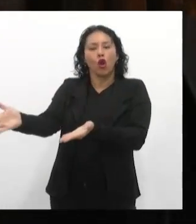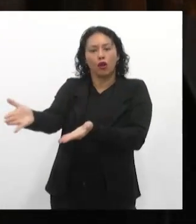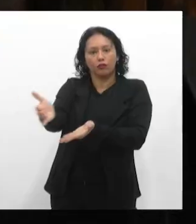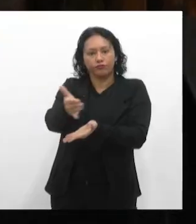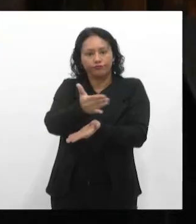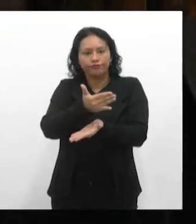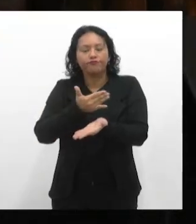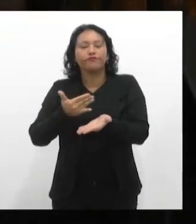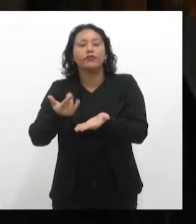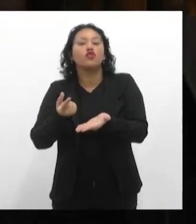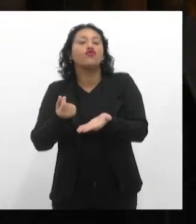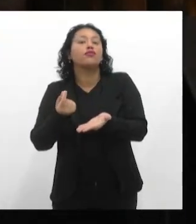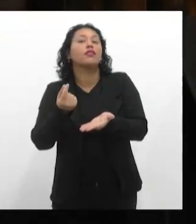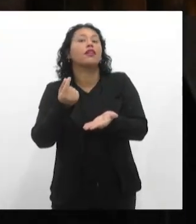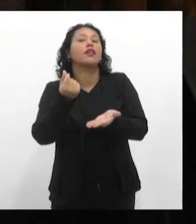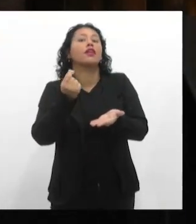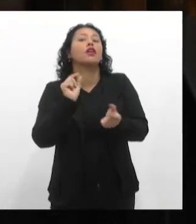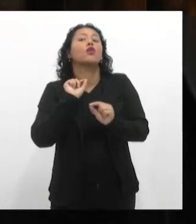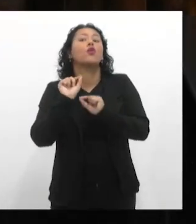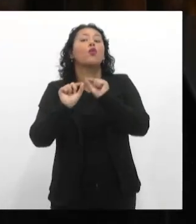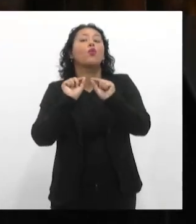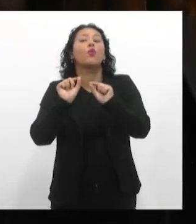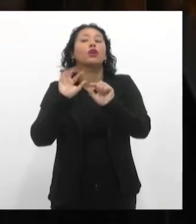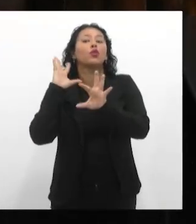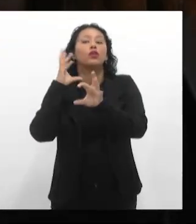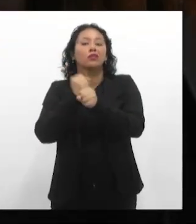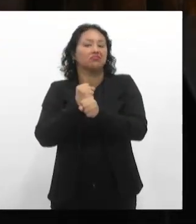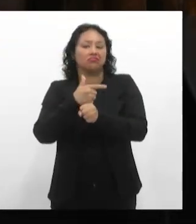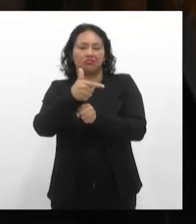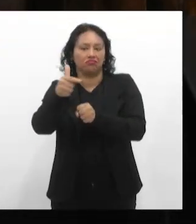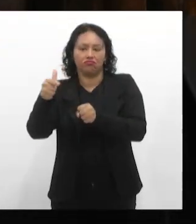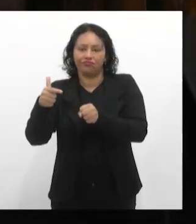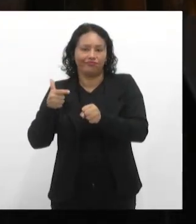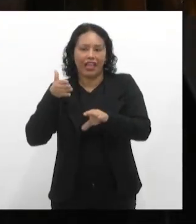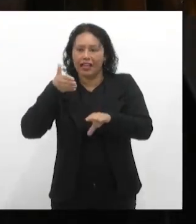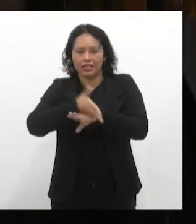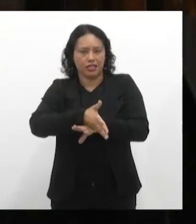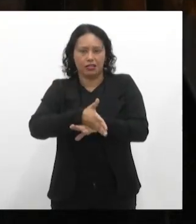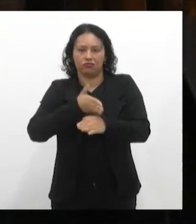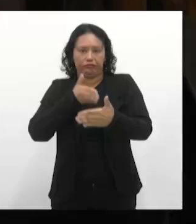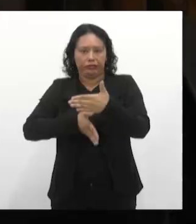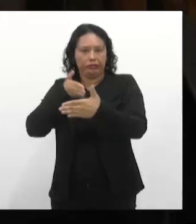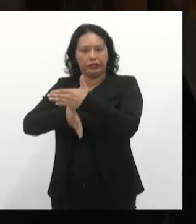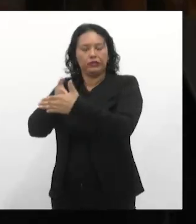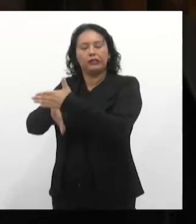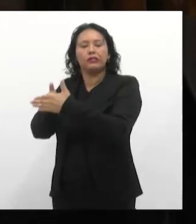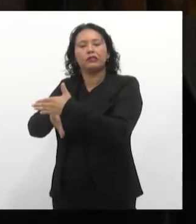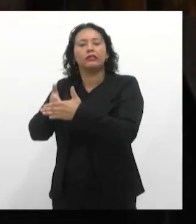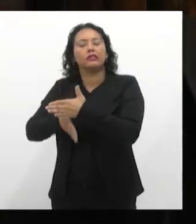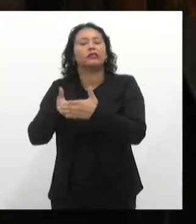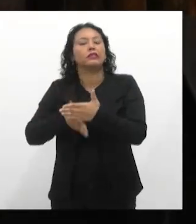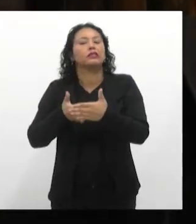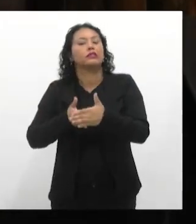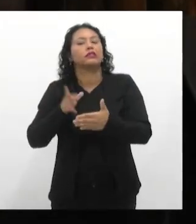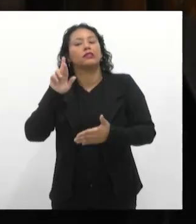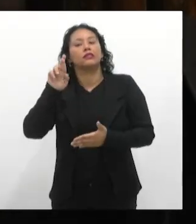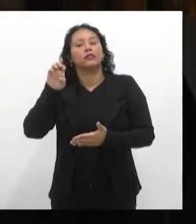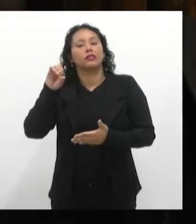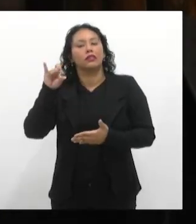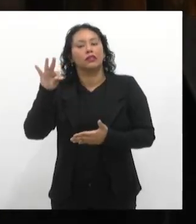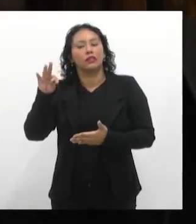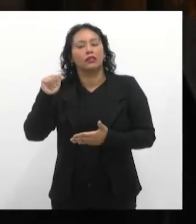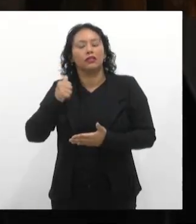por cartórios. Dados da Receita Federal de 2023 mostram que o titular de cartório